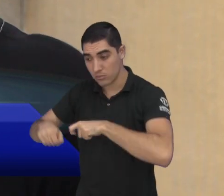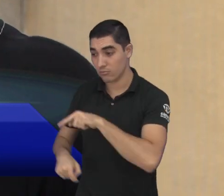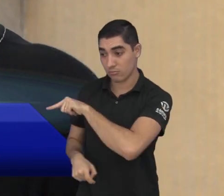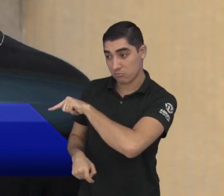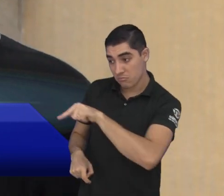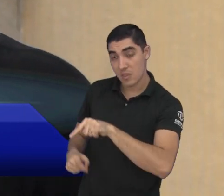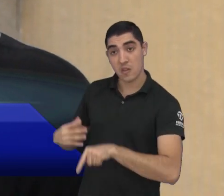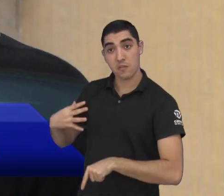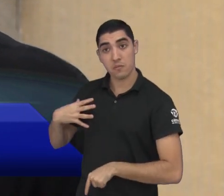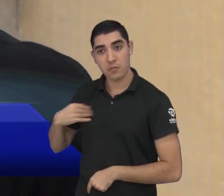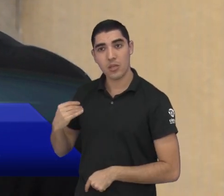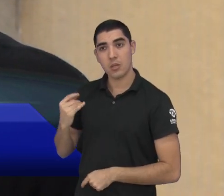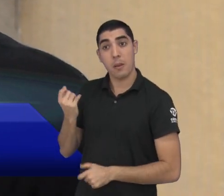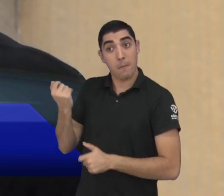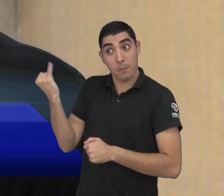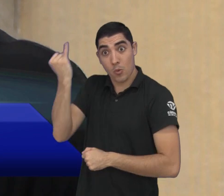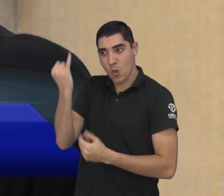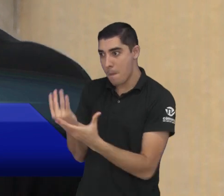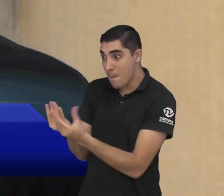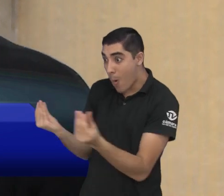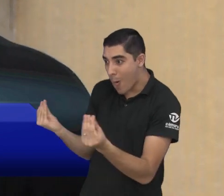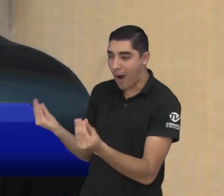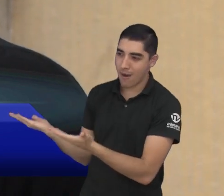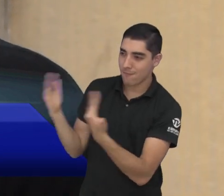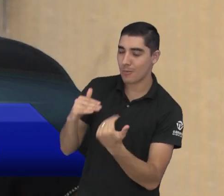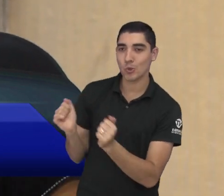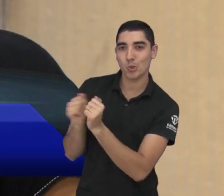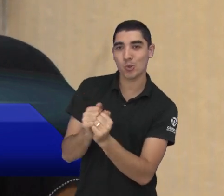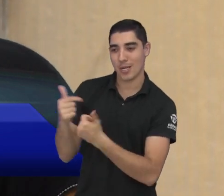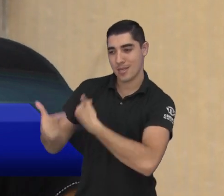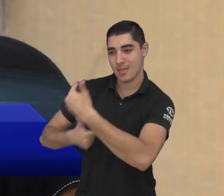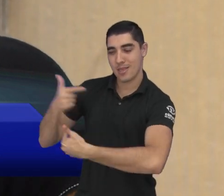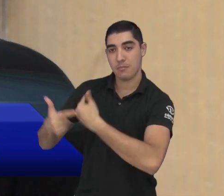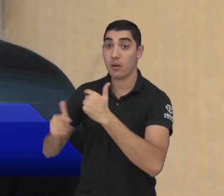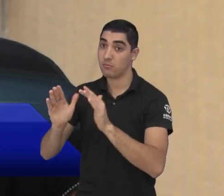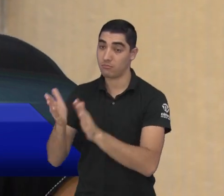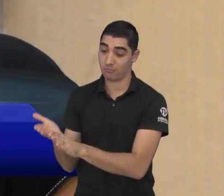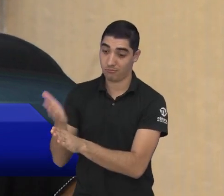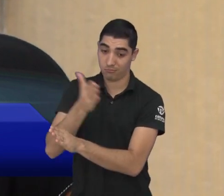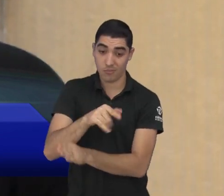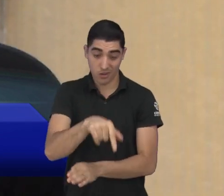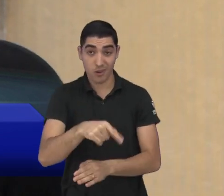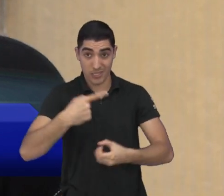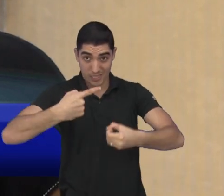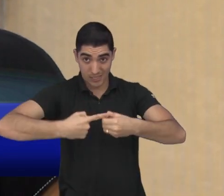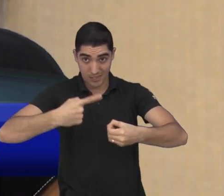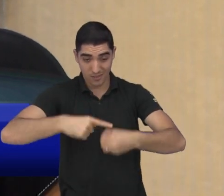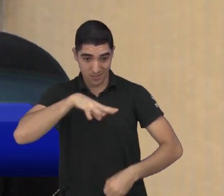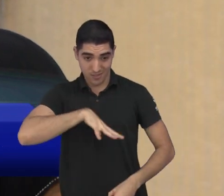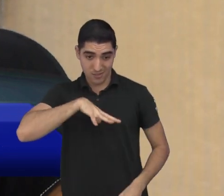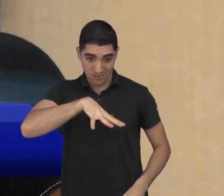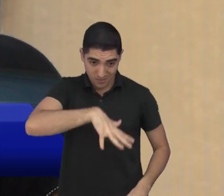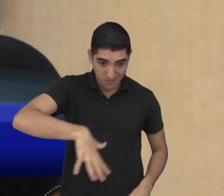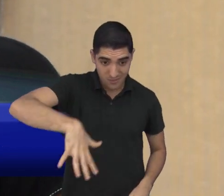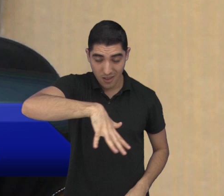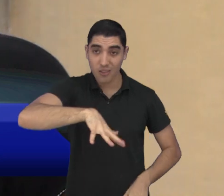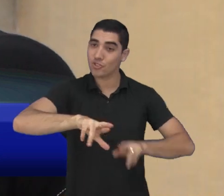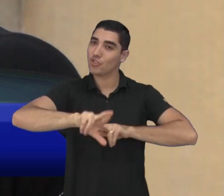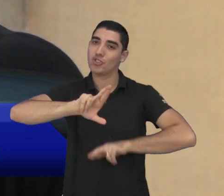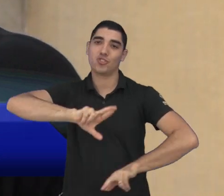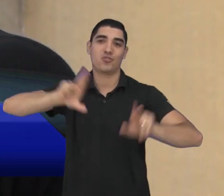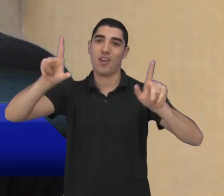eram colocados como força de trabalho imediata, na cidade você tem uma